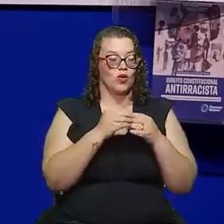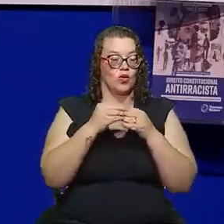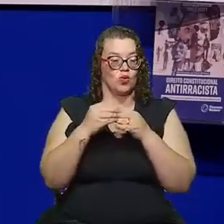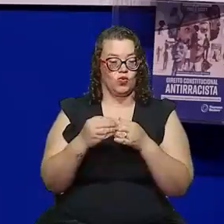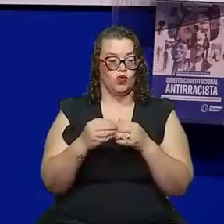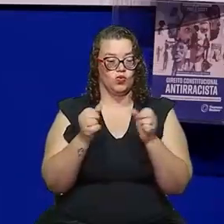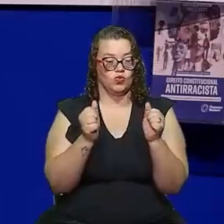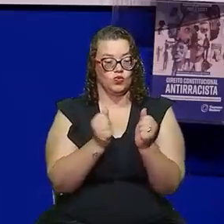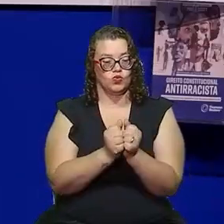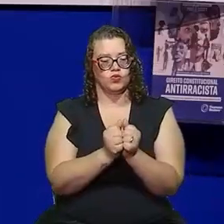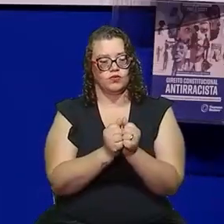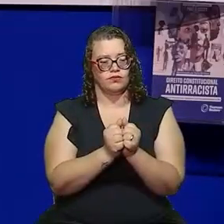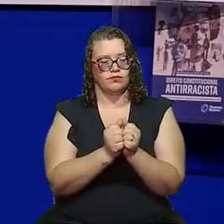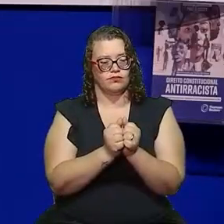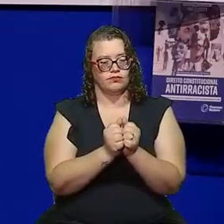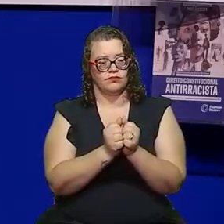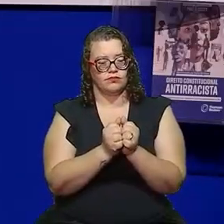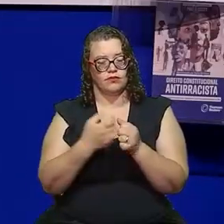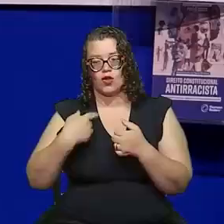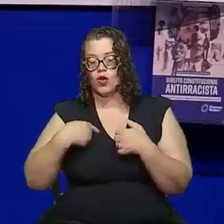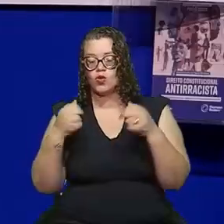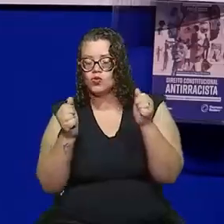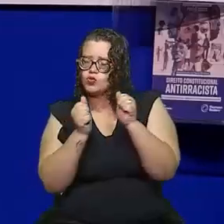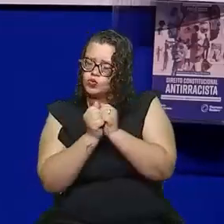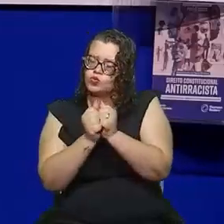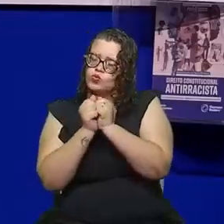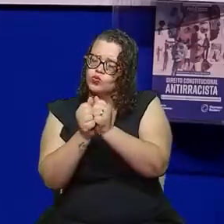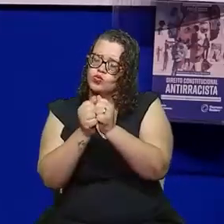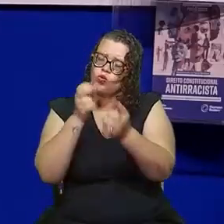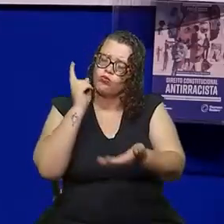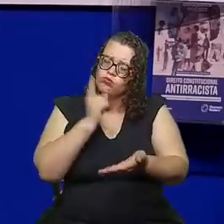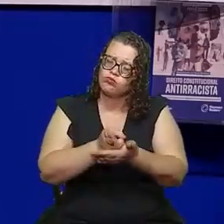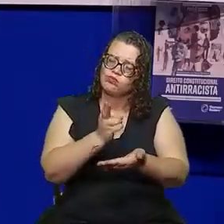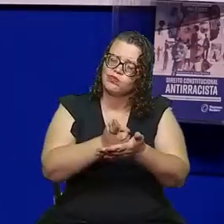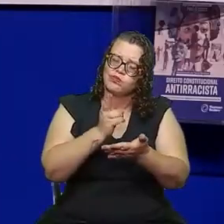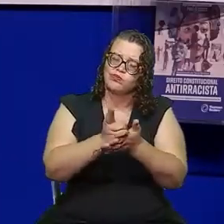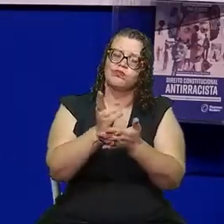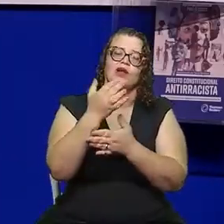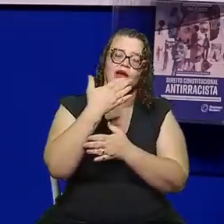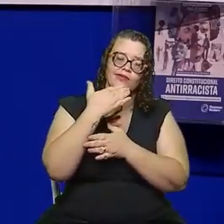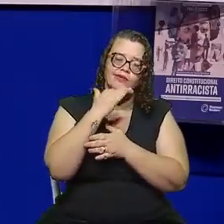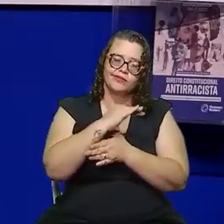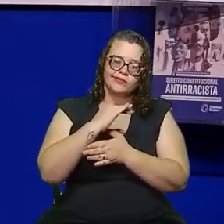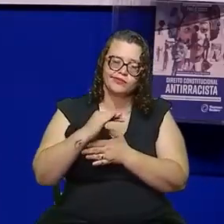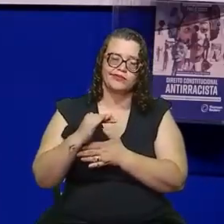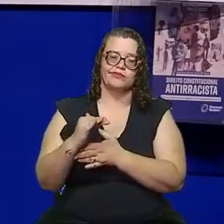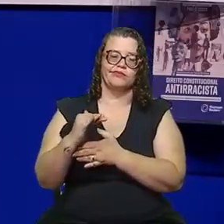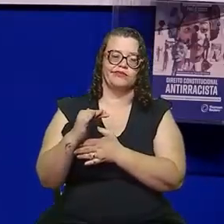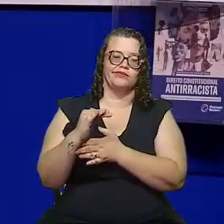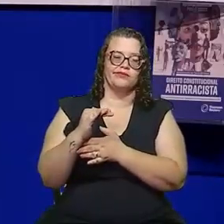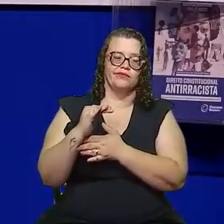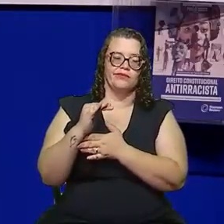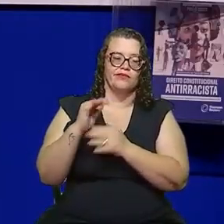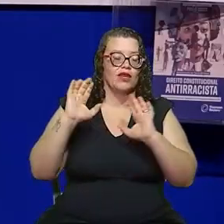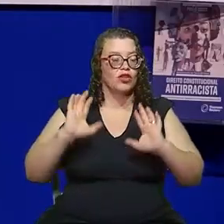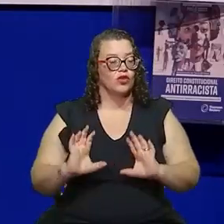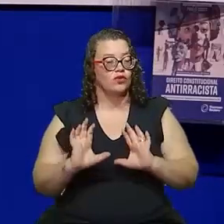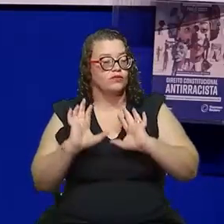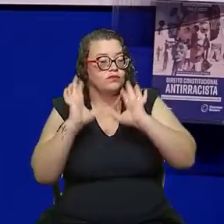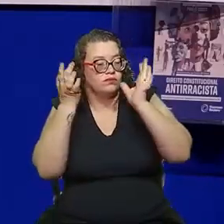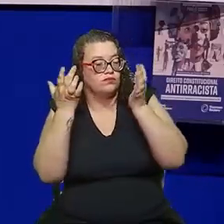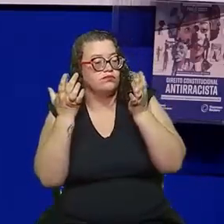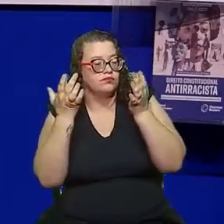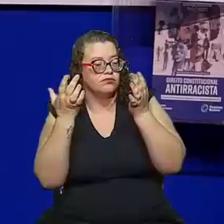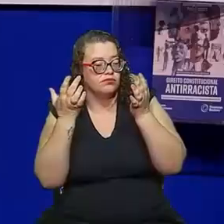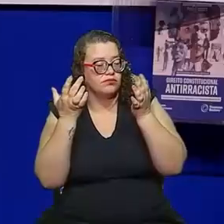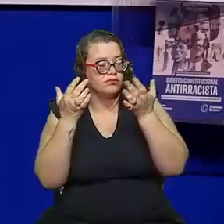com eles. Para onde eles iam, eu ia. Eu era uma criança pequena, mas eu ia nos festivais de livro.